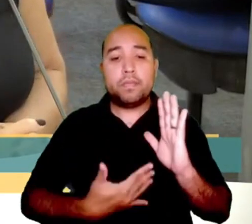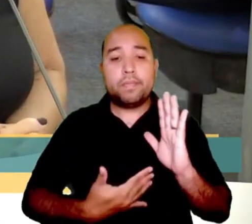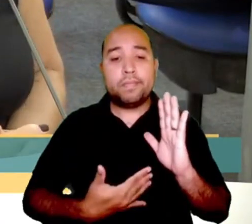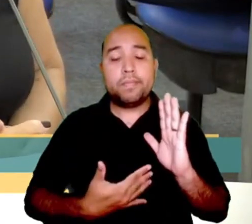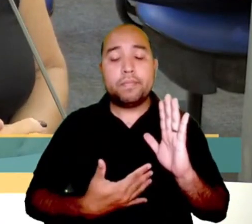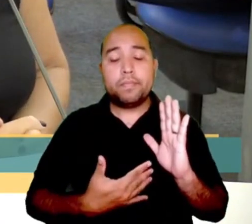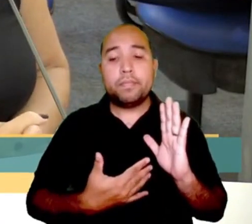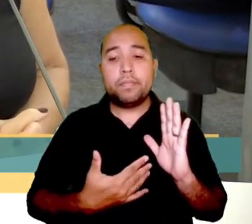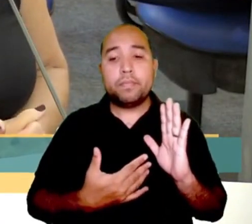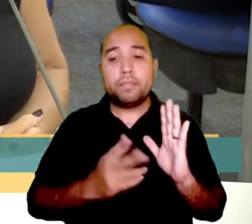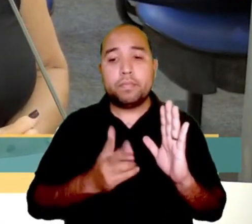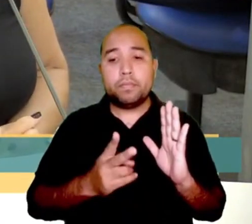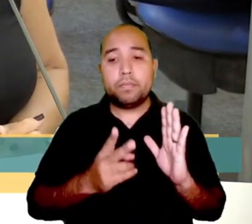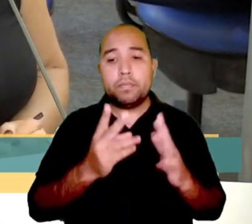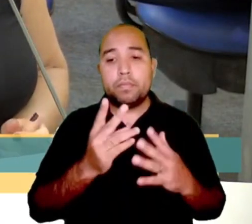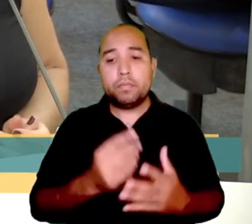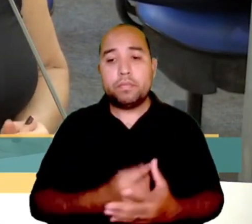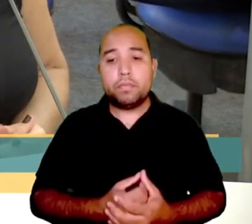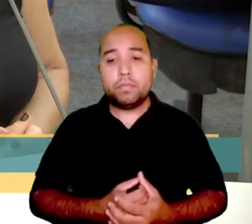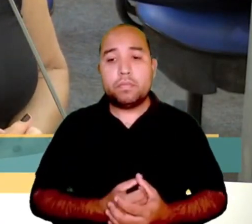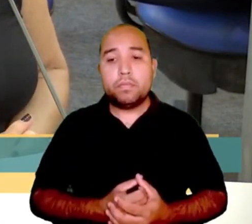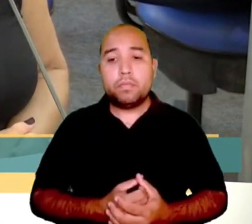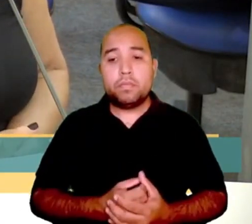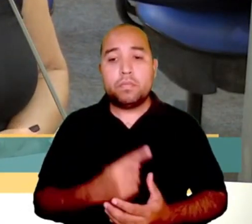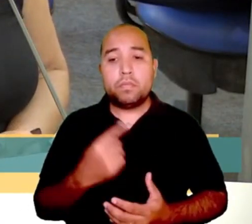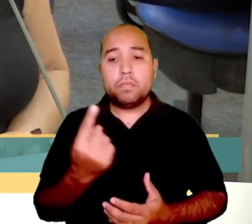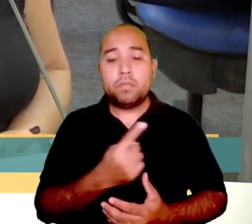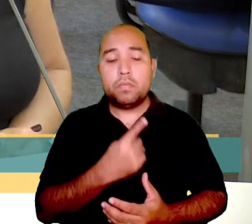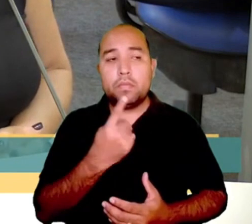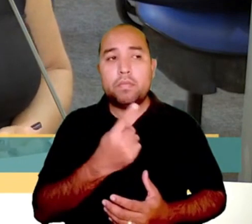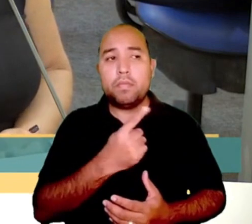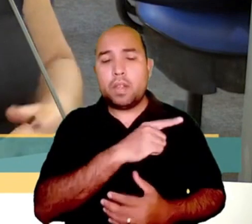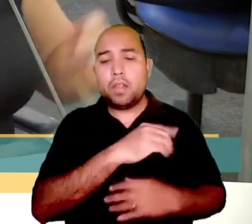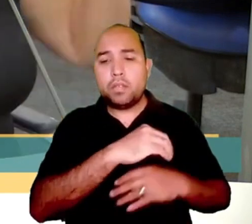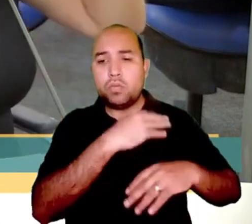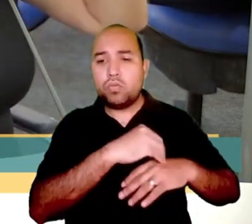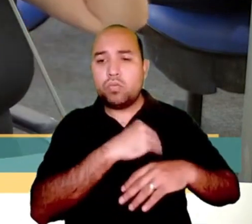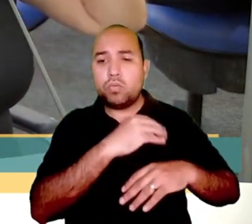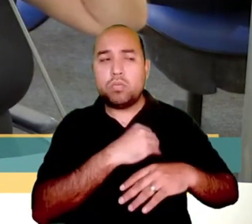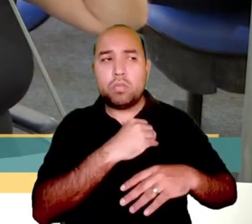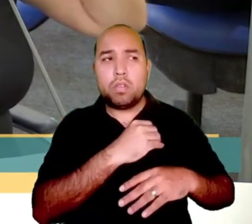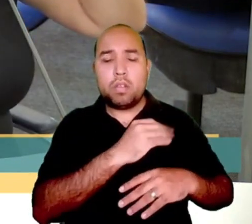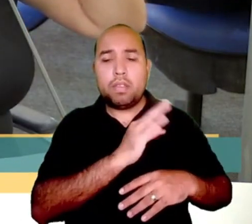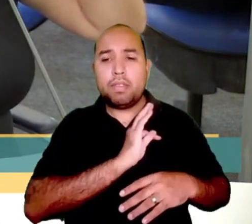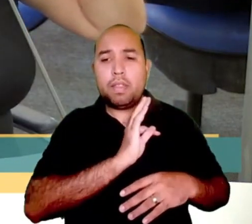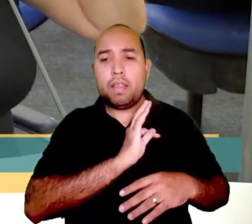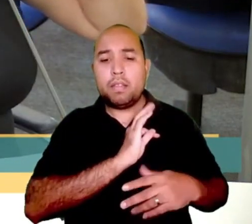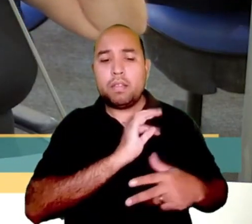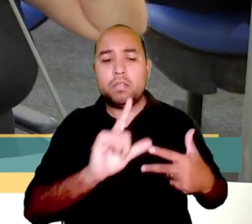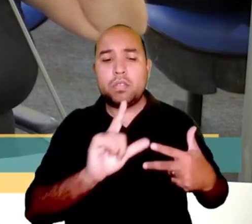seguindo aí na íntegra a nossa assessoria financeira, técnica legislativa e